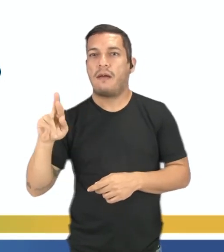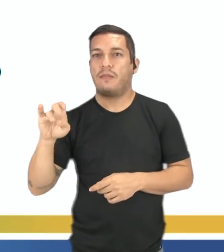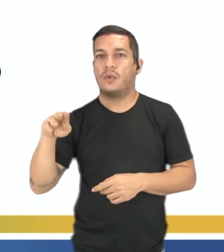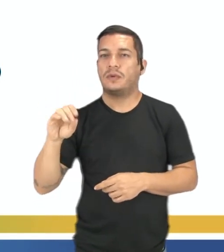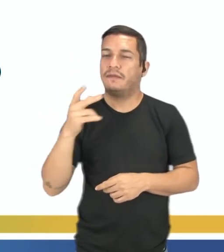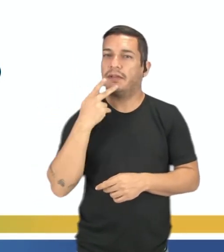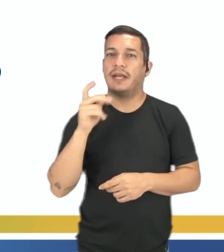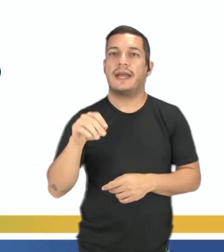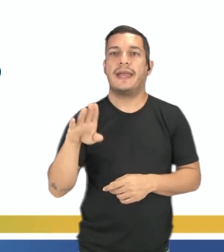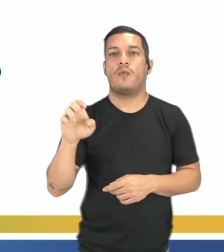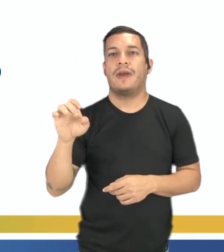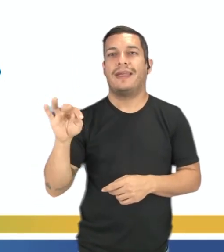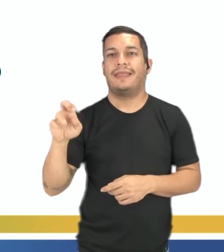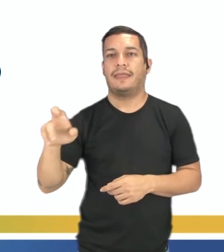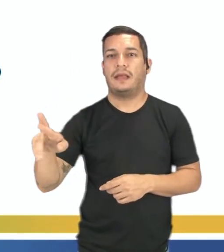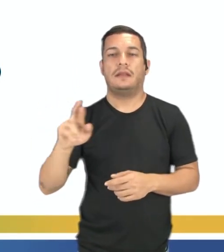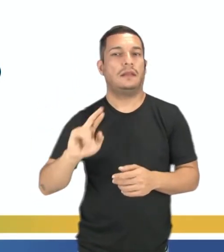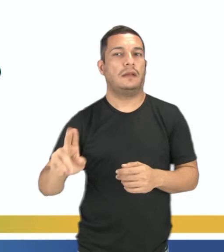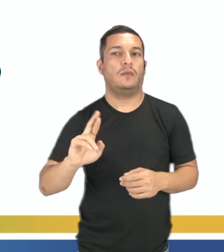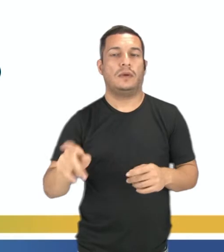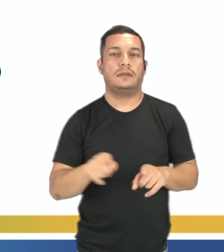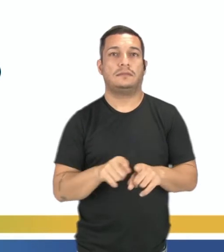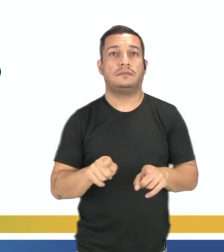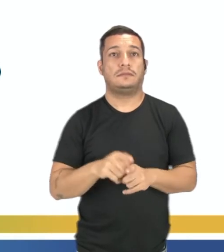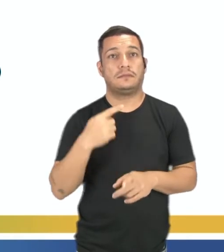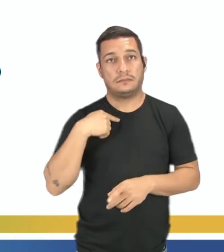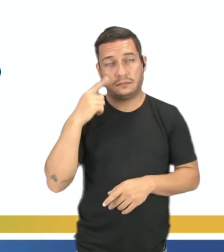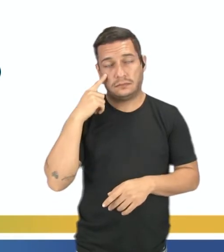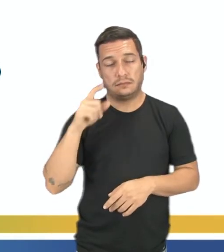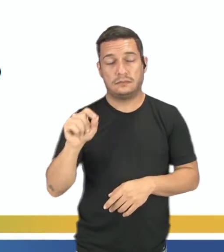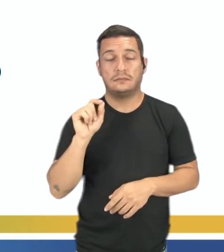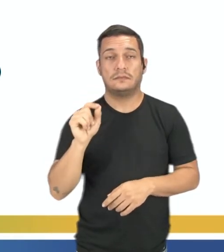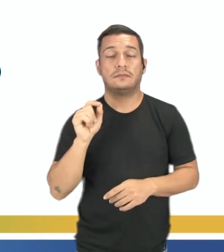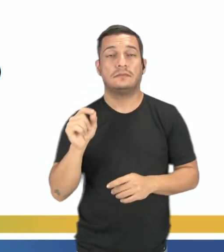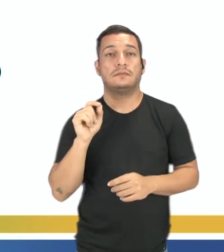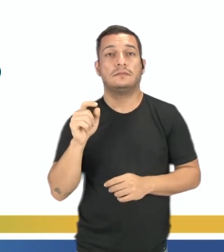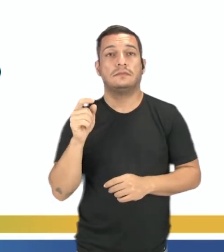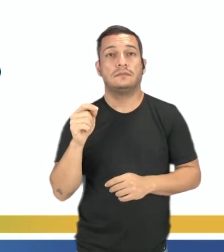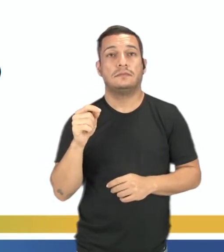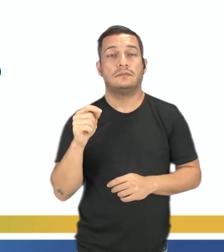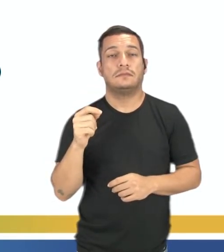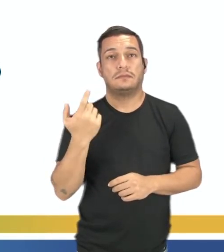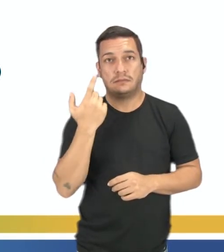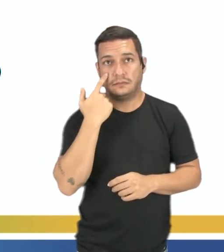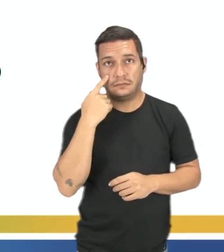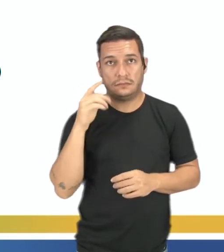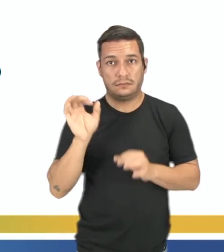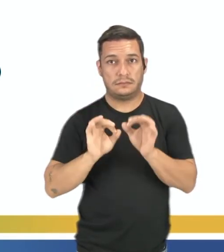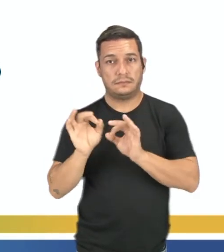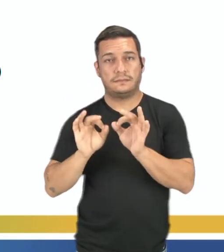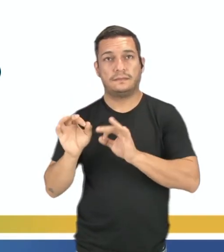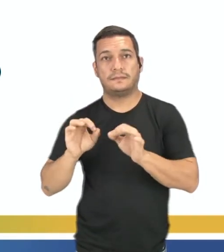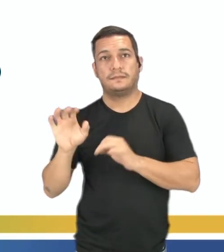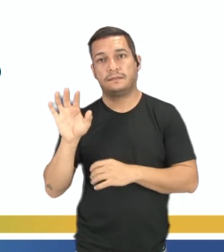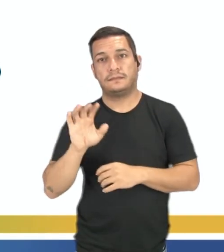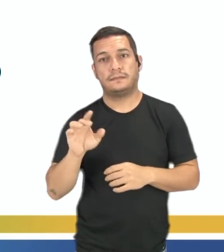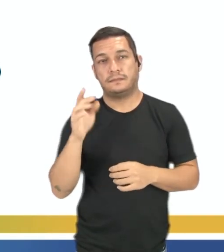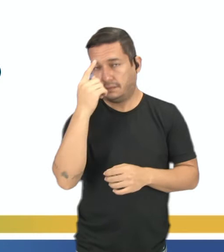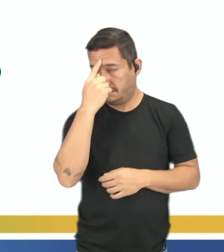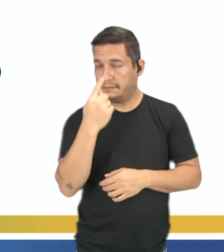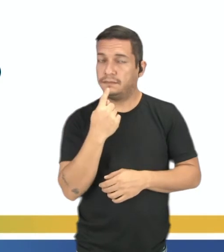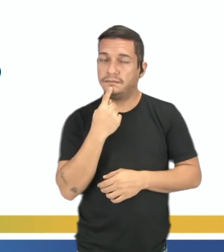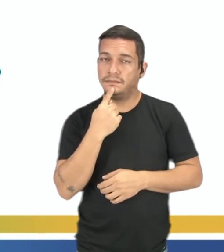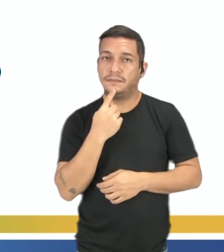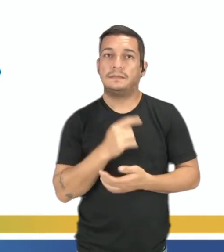carbonos aqui vai falar é uma é ter não é não eu vou olhar todo esse esquema aqui ó toda essa